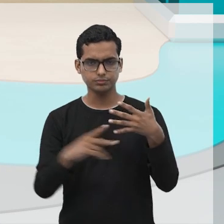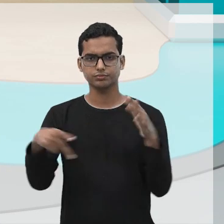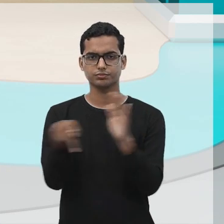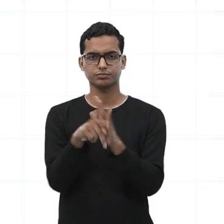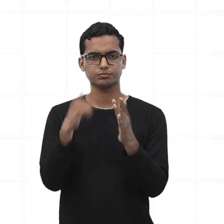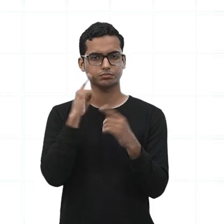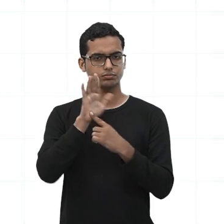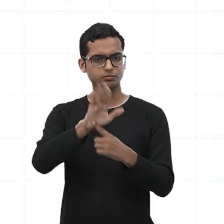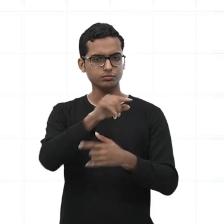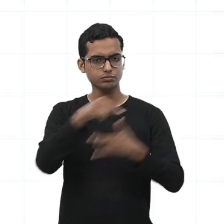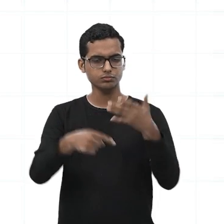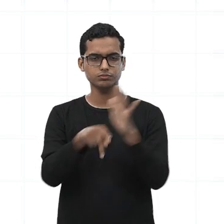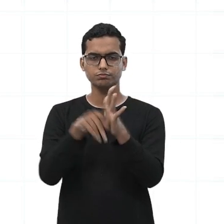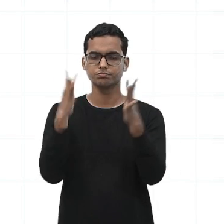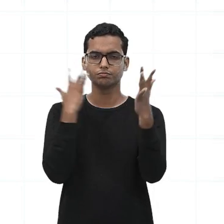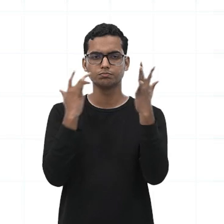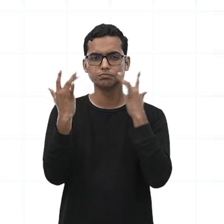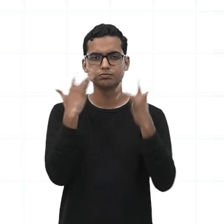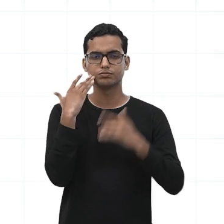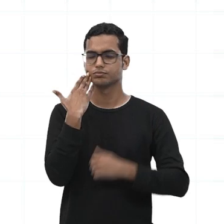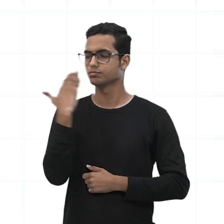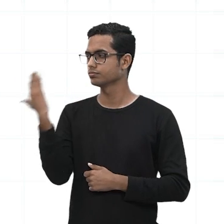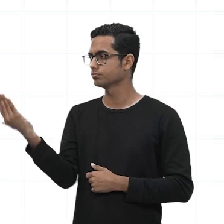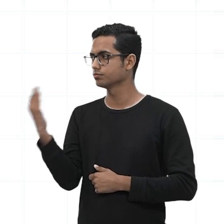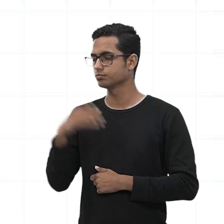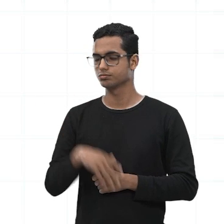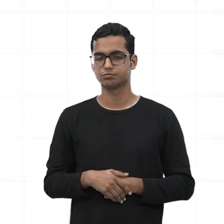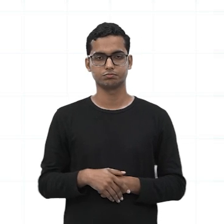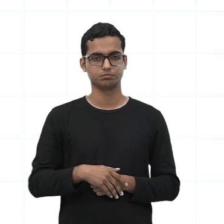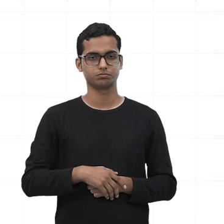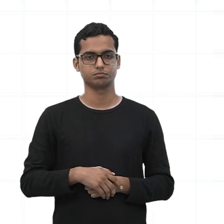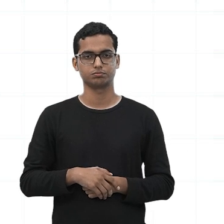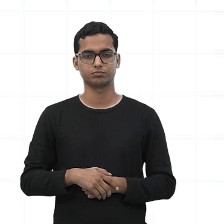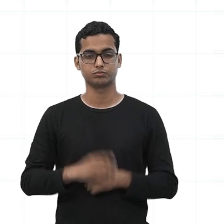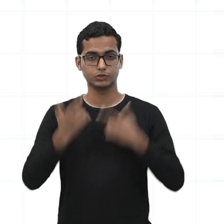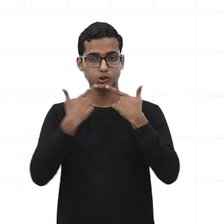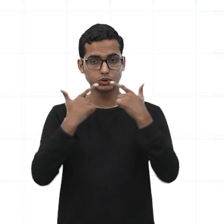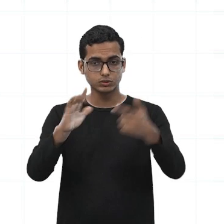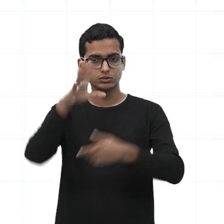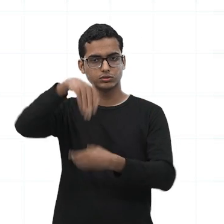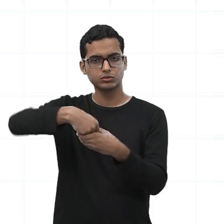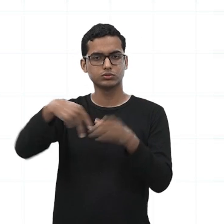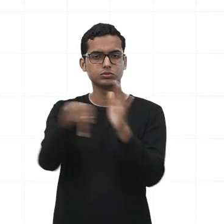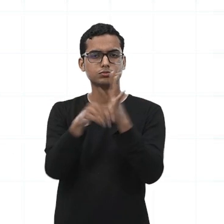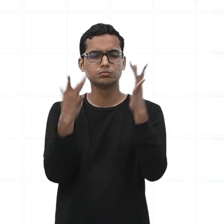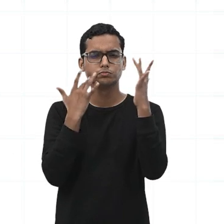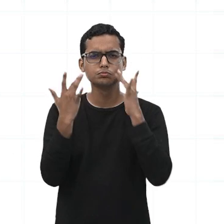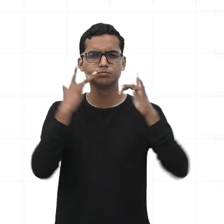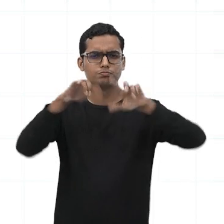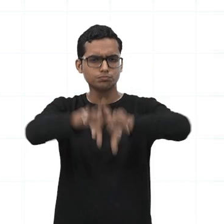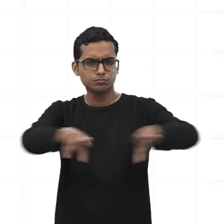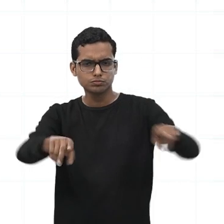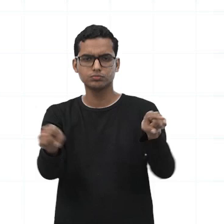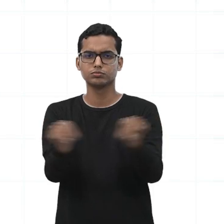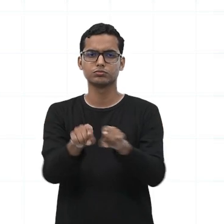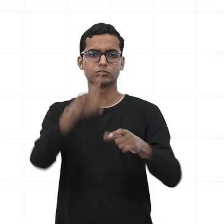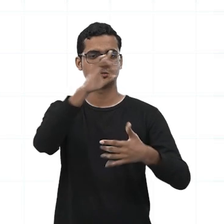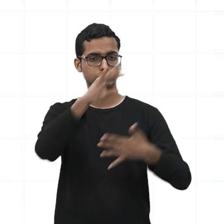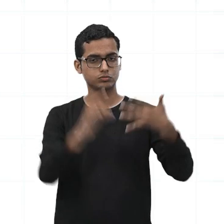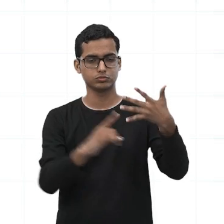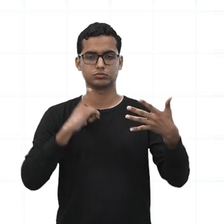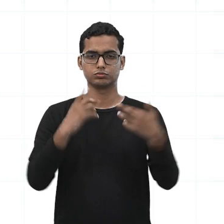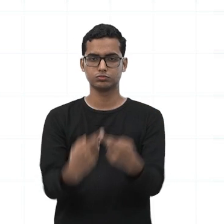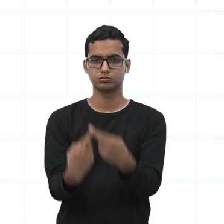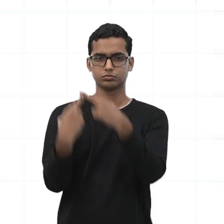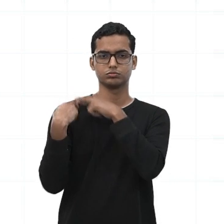do teatro. Então, os elementos da linguagem no teatro são diversos e cada um desempenha um